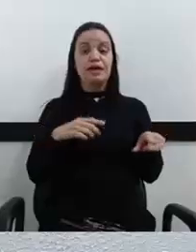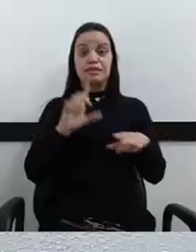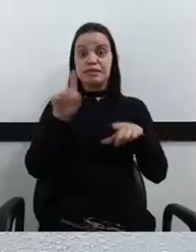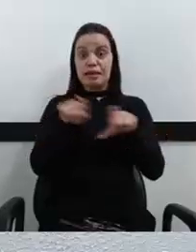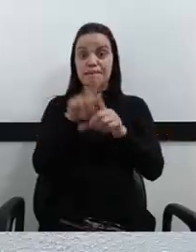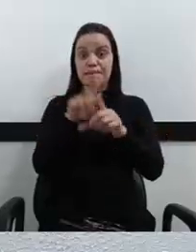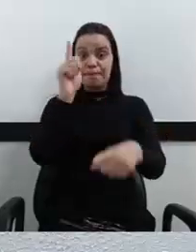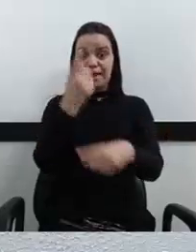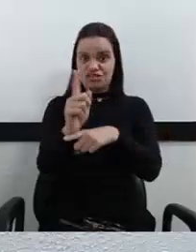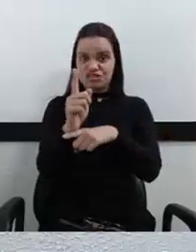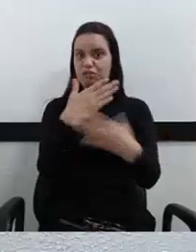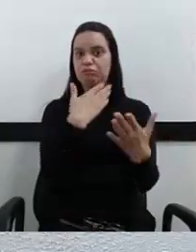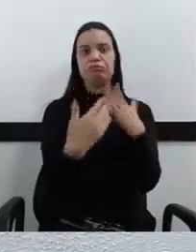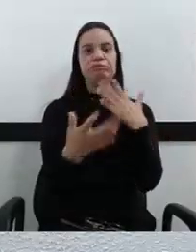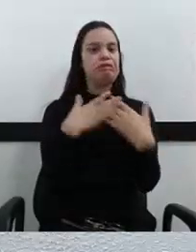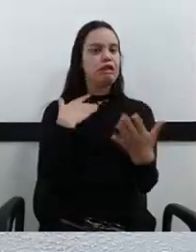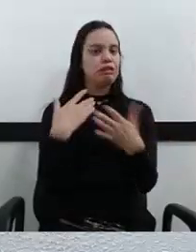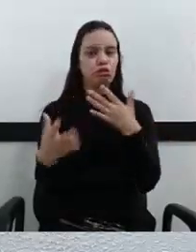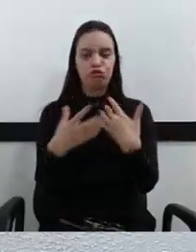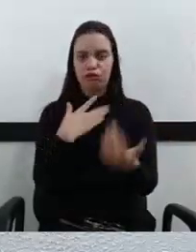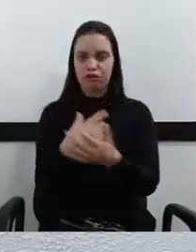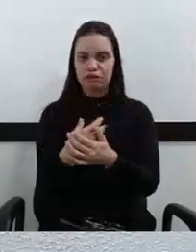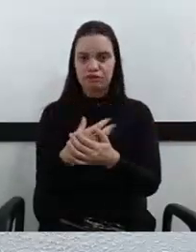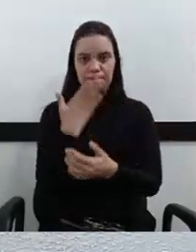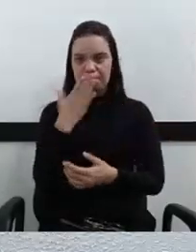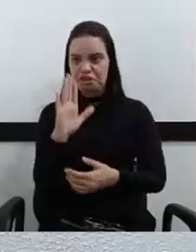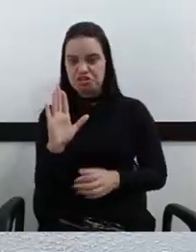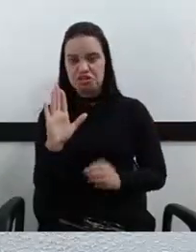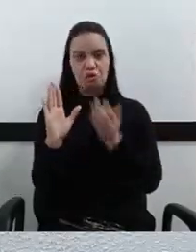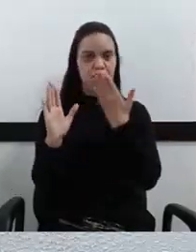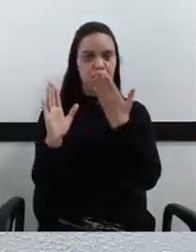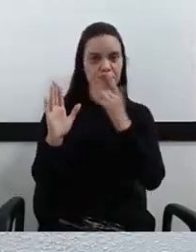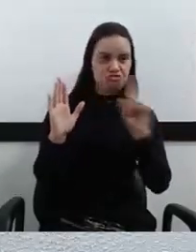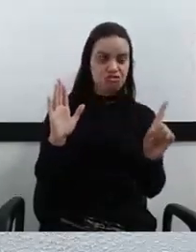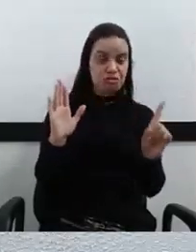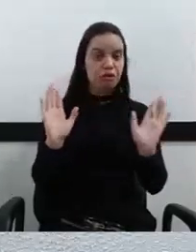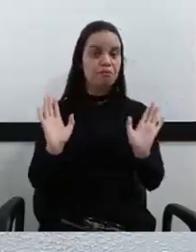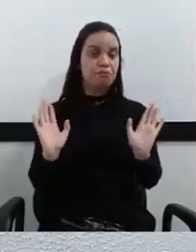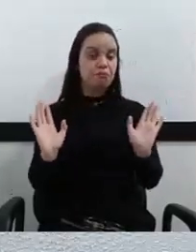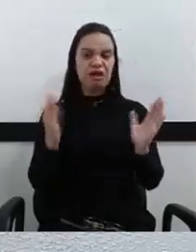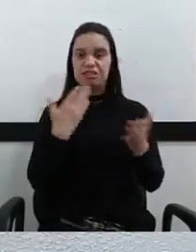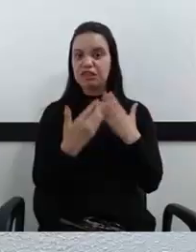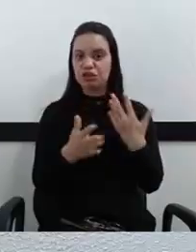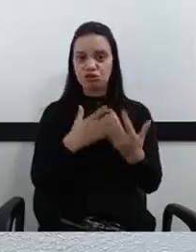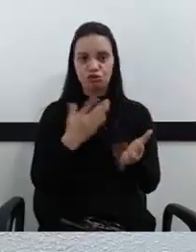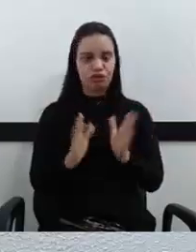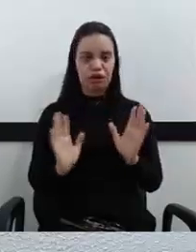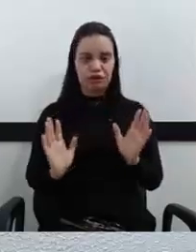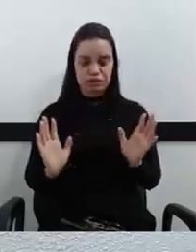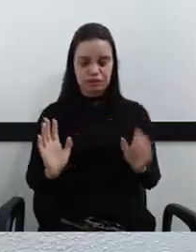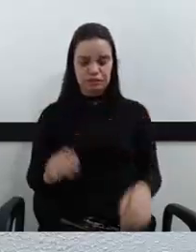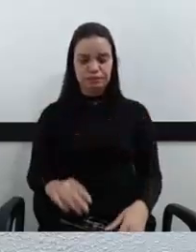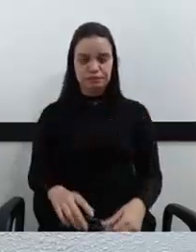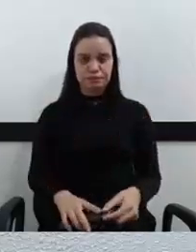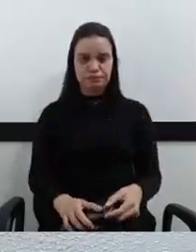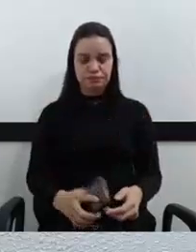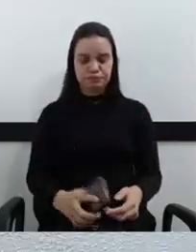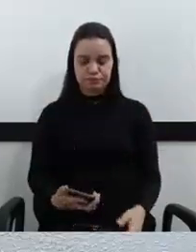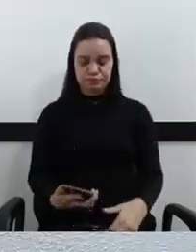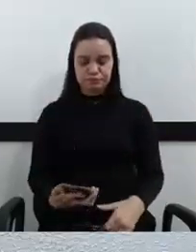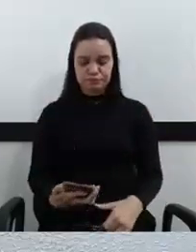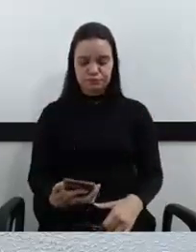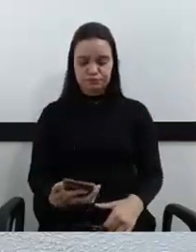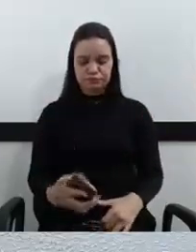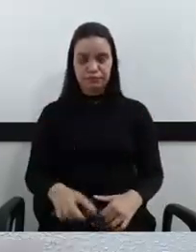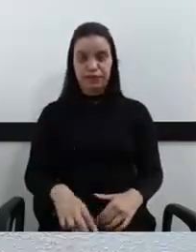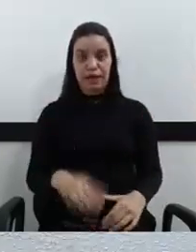gestão, tanto faz. A pessoa pedir ou não pedir a indenização, no sentido de, do ponto de vista orçamentário financeiro. Aliás, é até